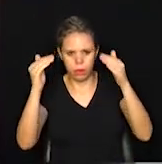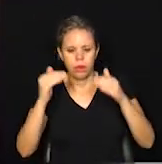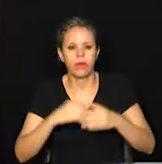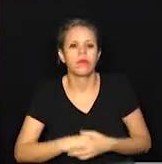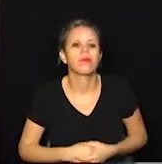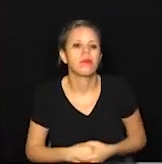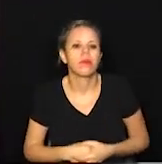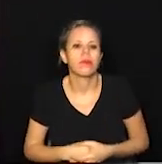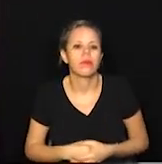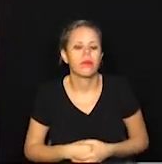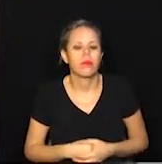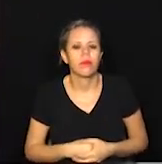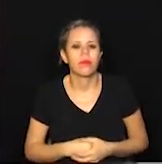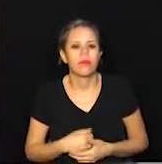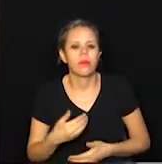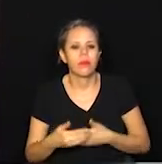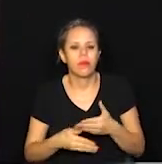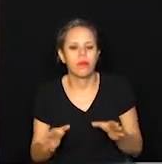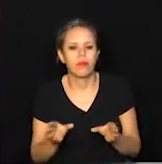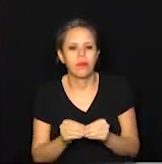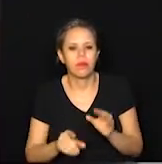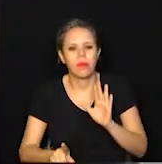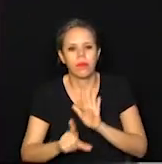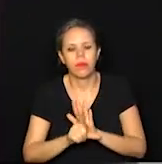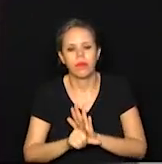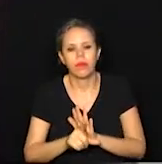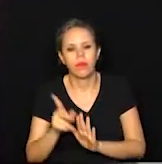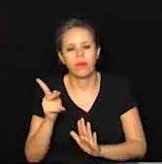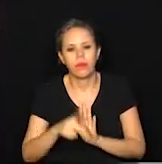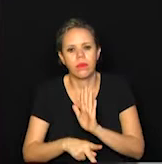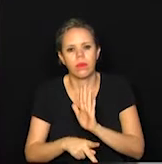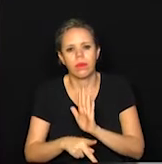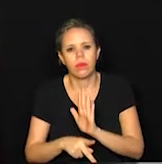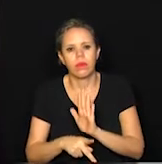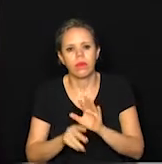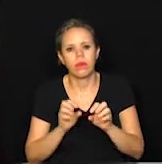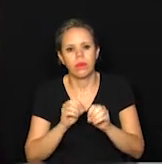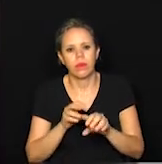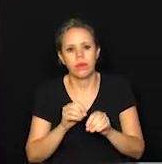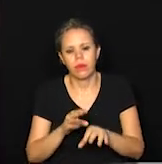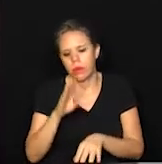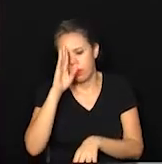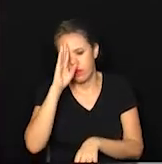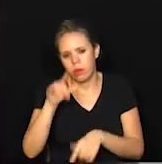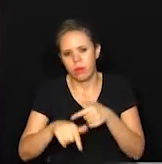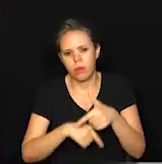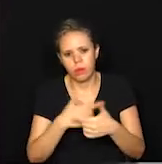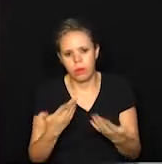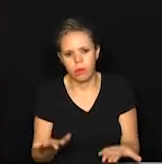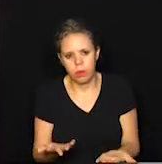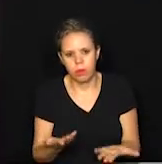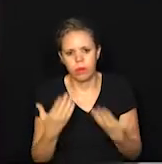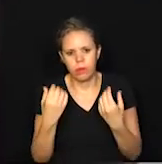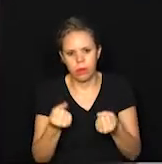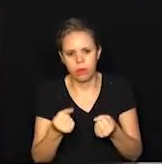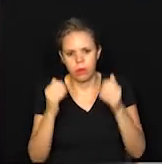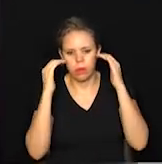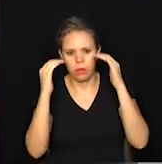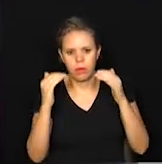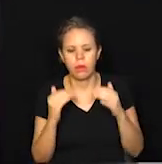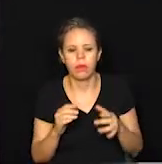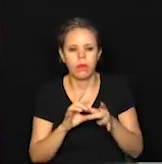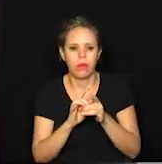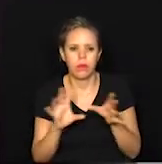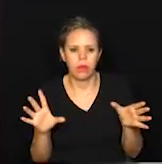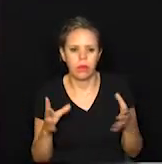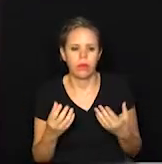o procedimento definido em lei para que o projeto que torna a educação serviço essencial seja submetido à